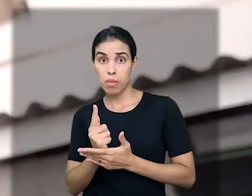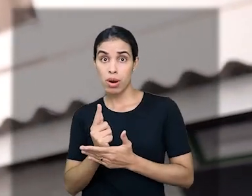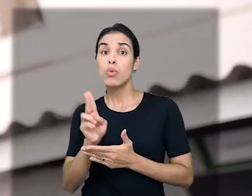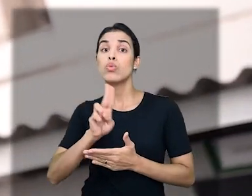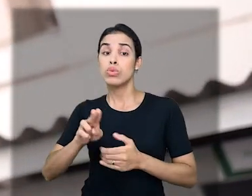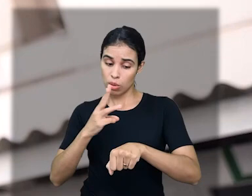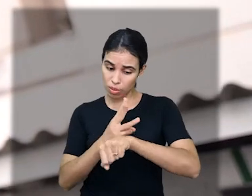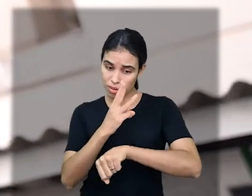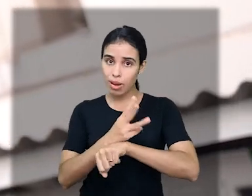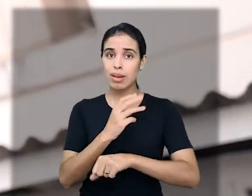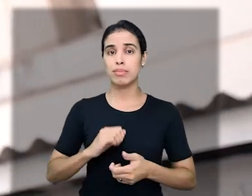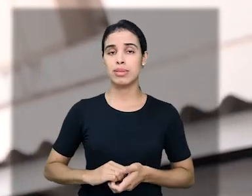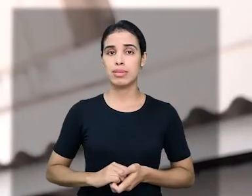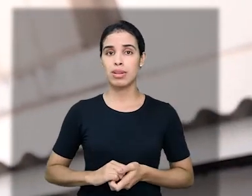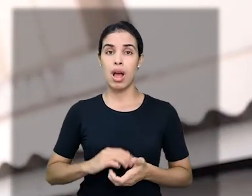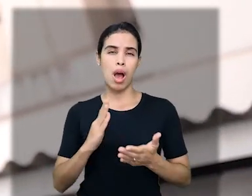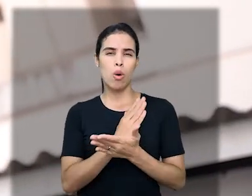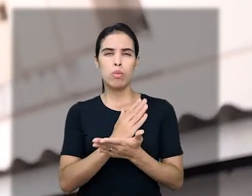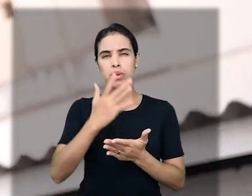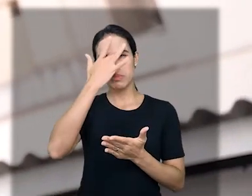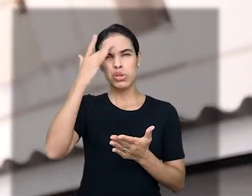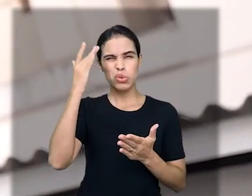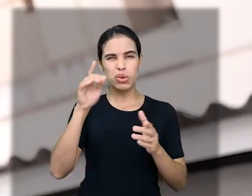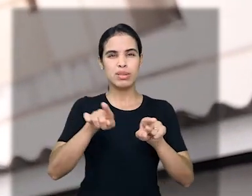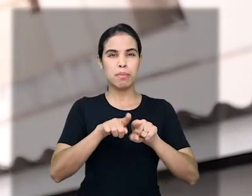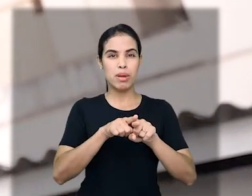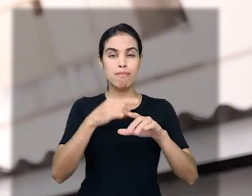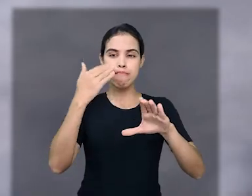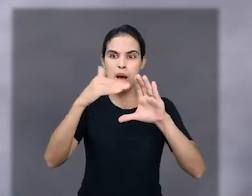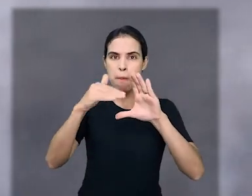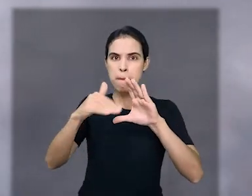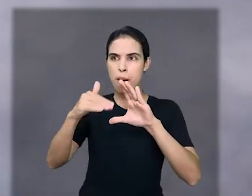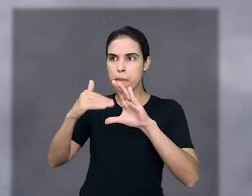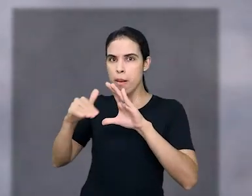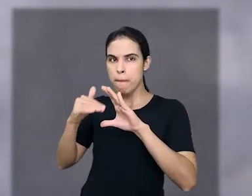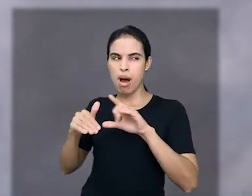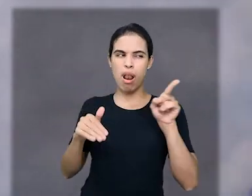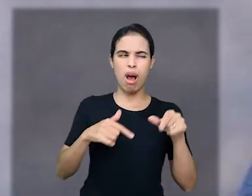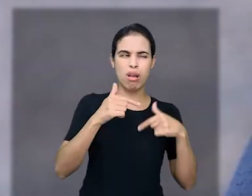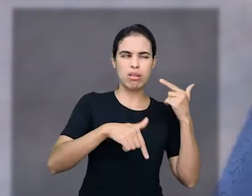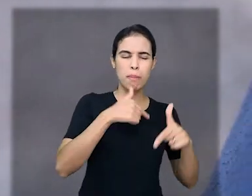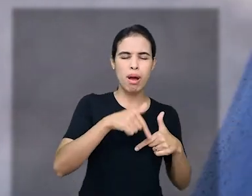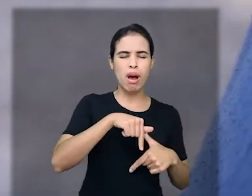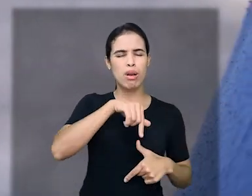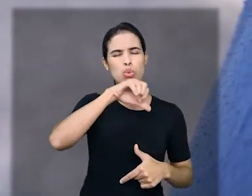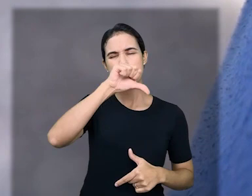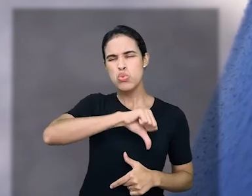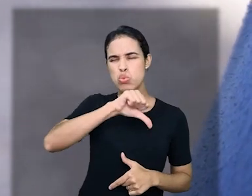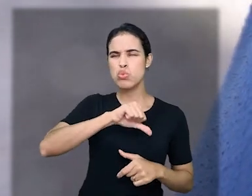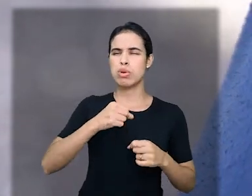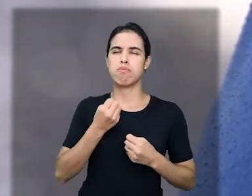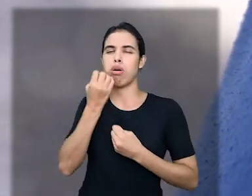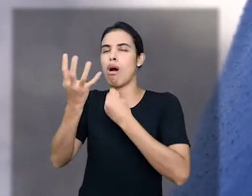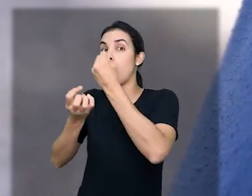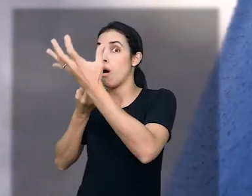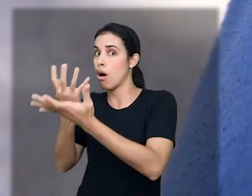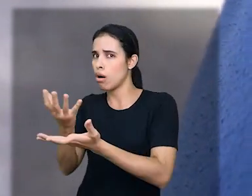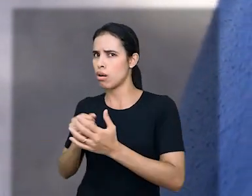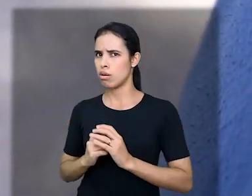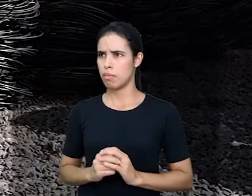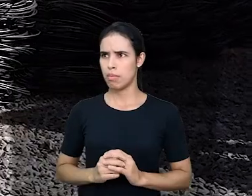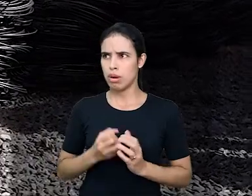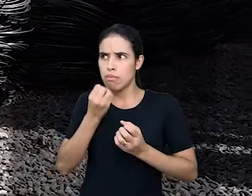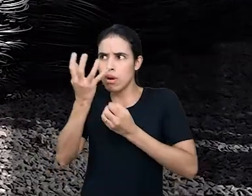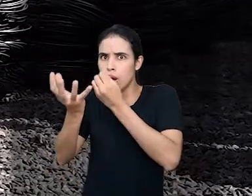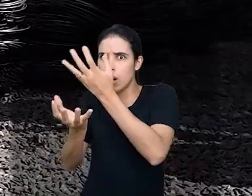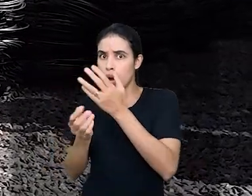ferramenta e até mesmo pessoas usam para desabafar sobre seus dilemas no trabalho. Diante disso, fica a dúvida. A